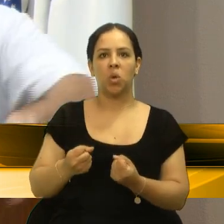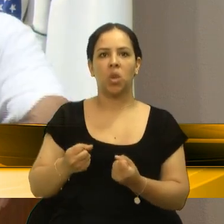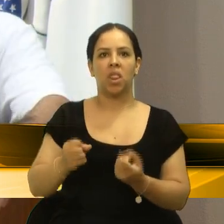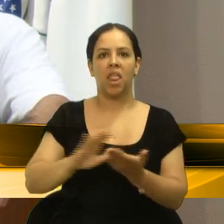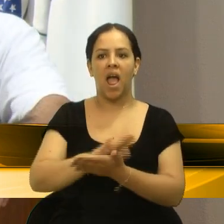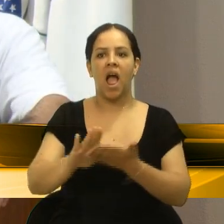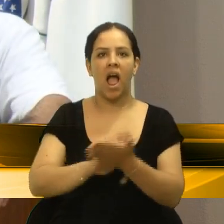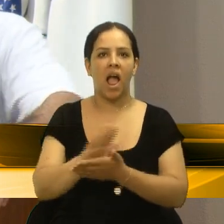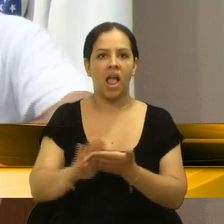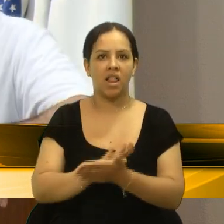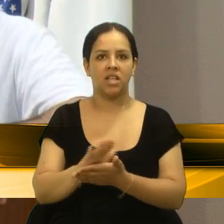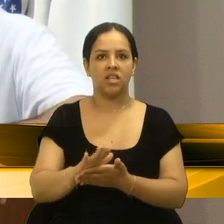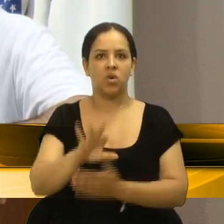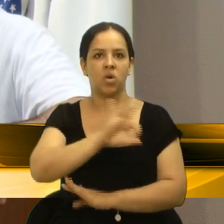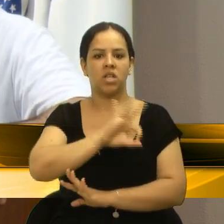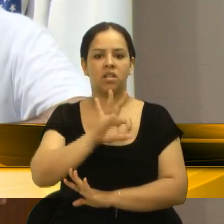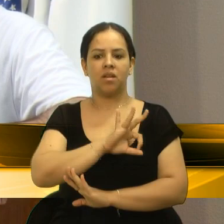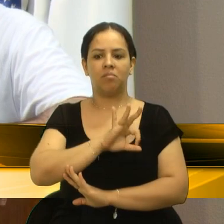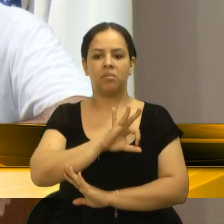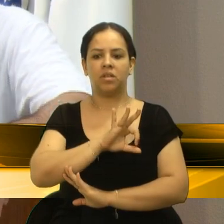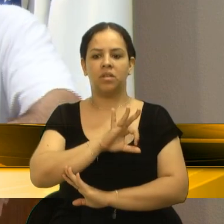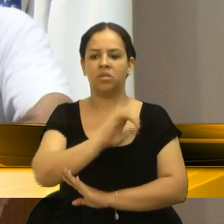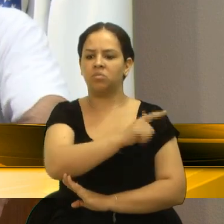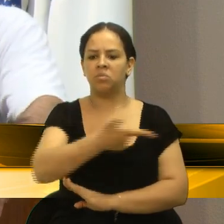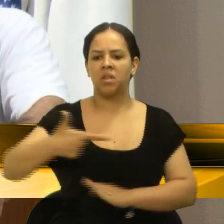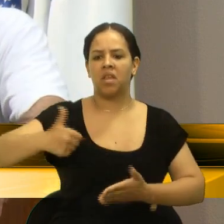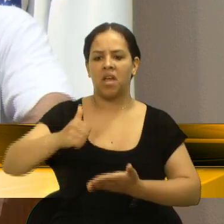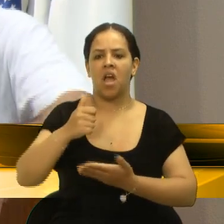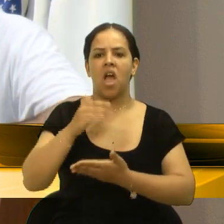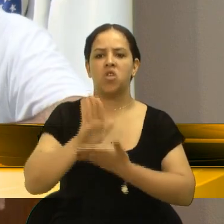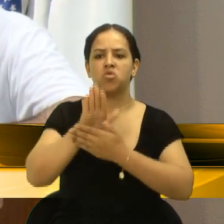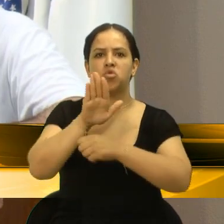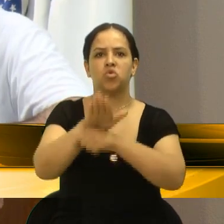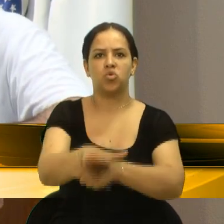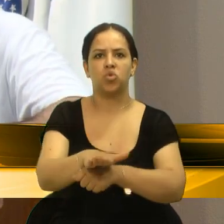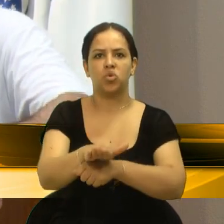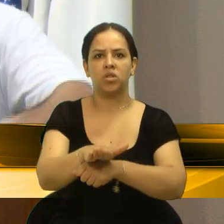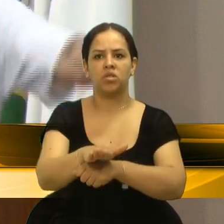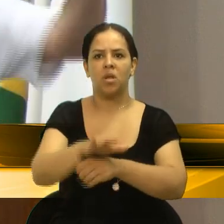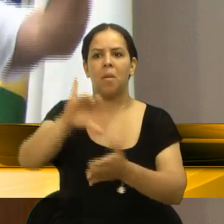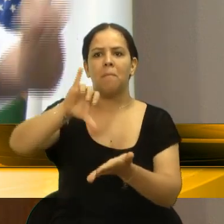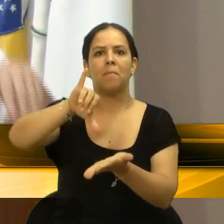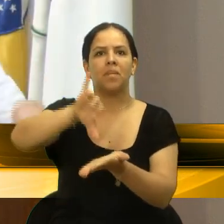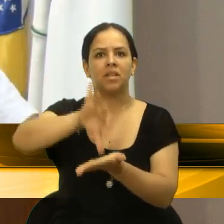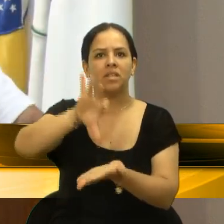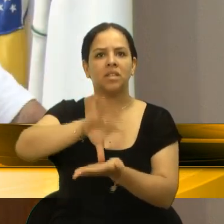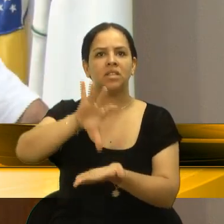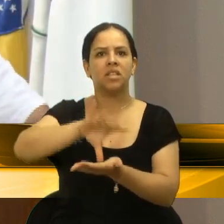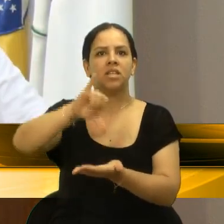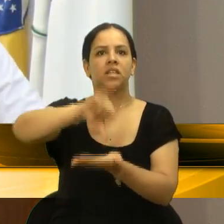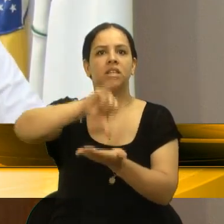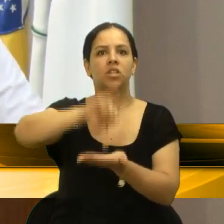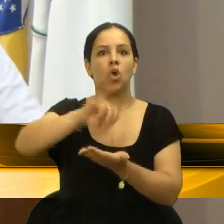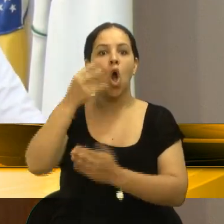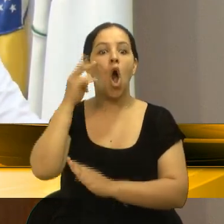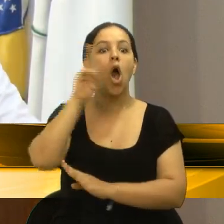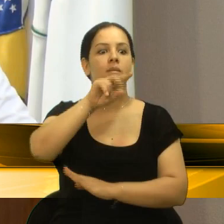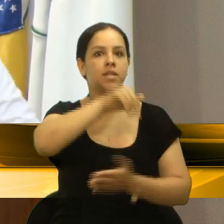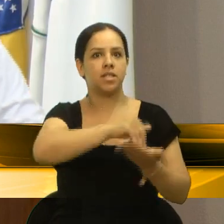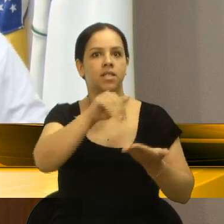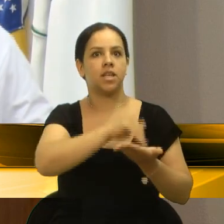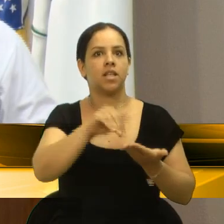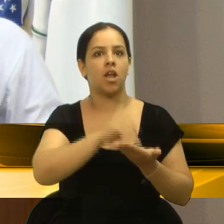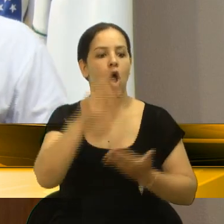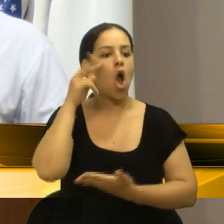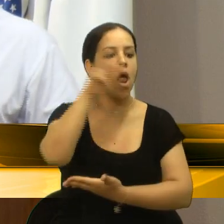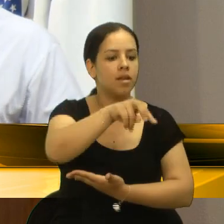Guarda Municipal desassistida, as nossas praças e parques desassistidos. Olha para eles, secretários, olha para